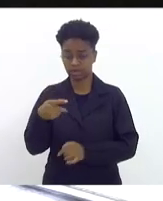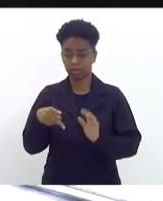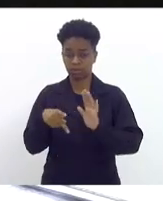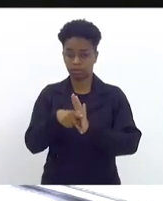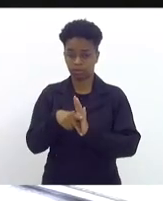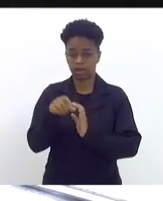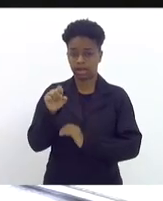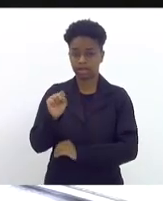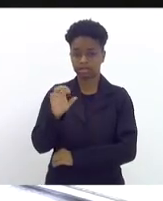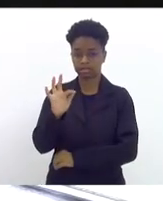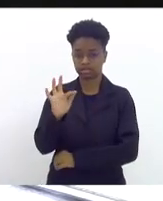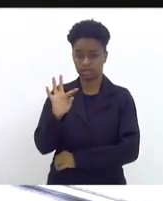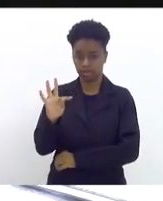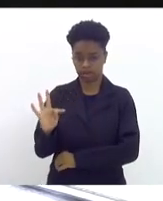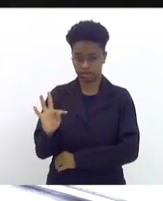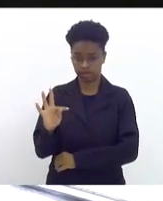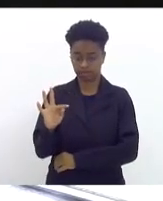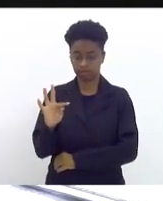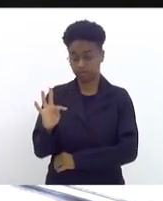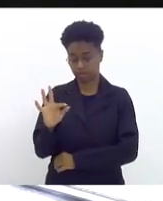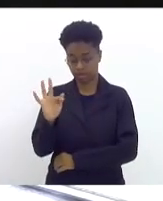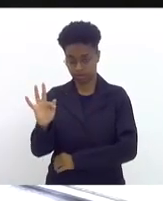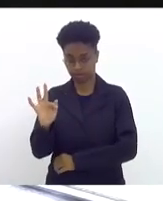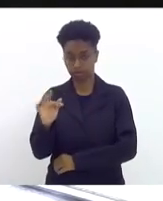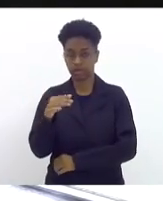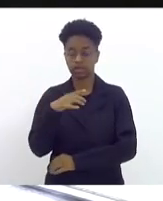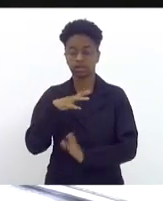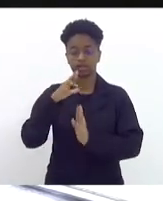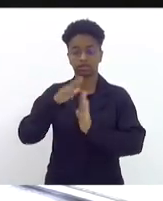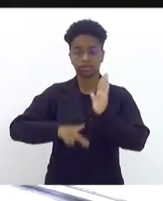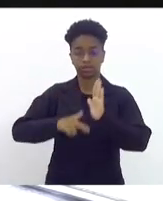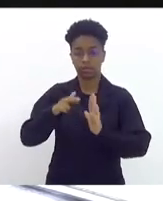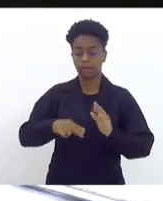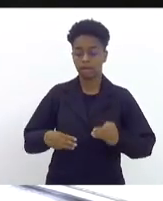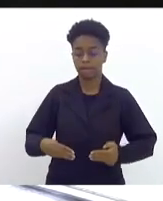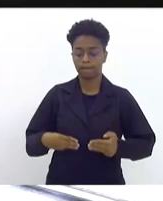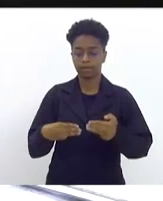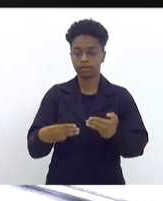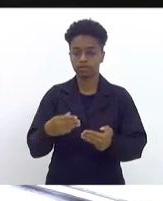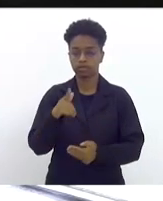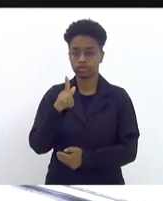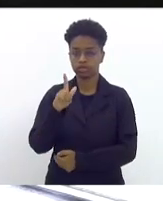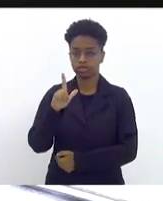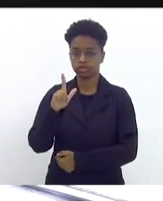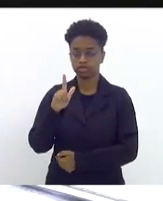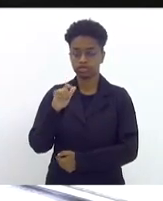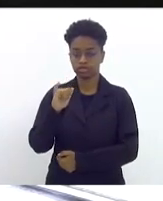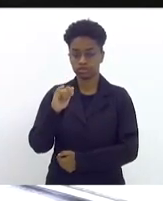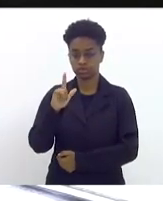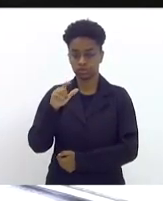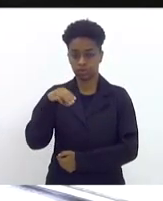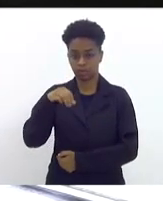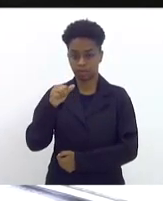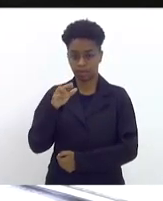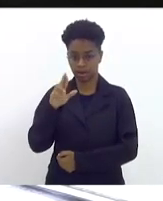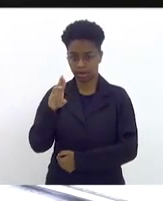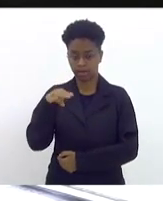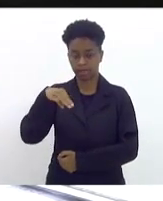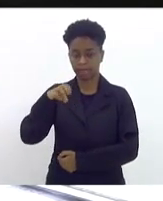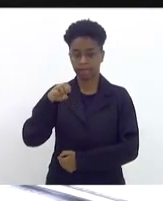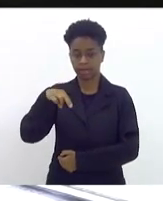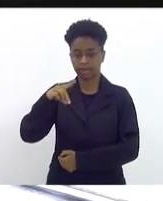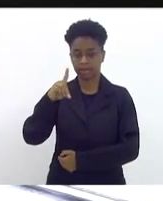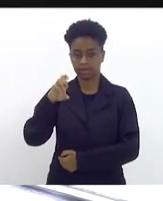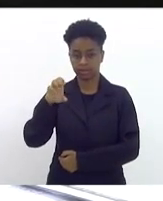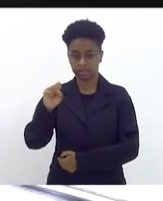Federal cujo o relator foi o ministro Gilmar Mendes que declarou as